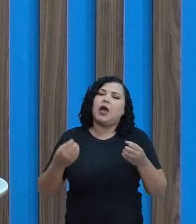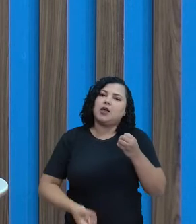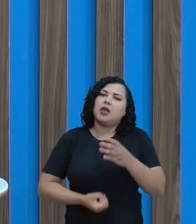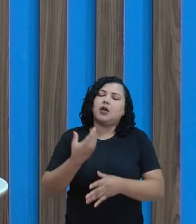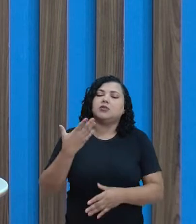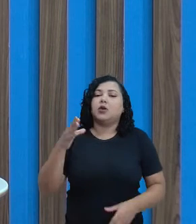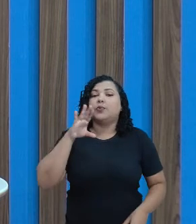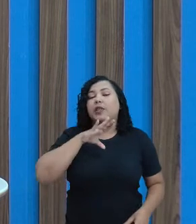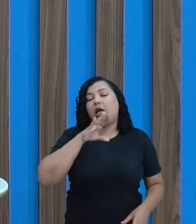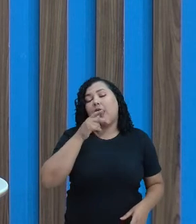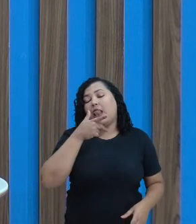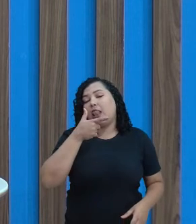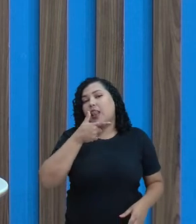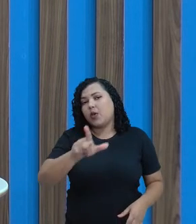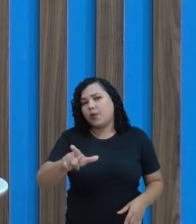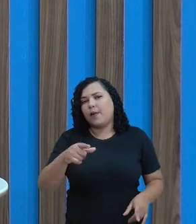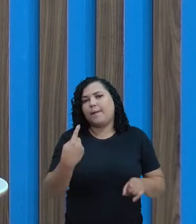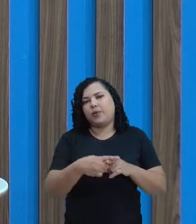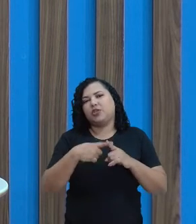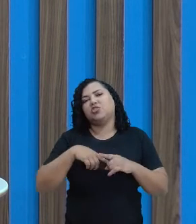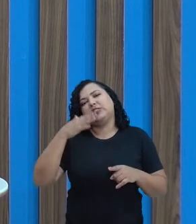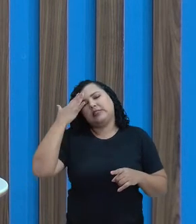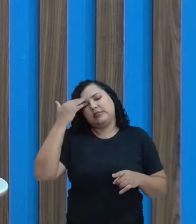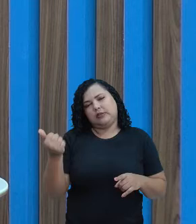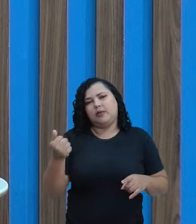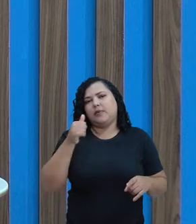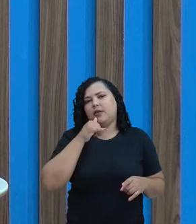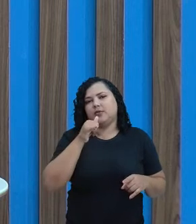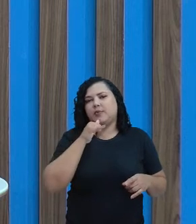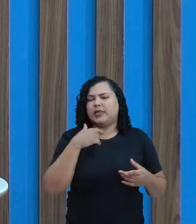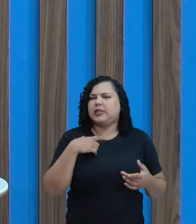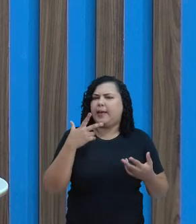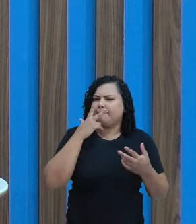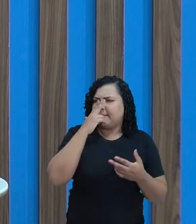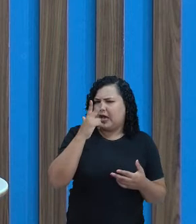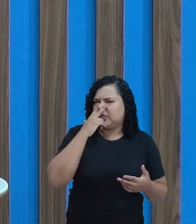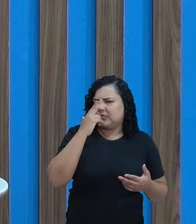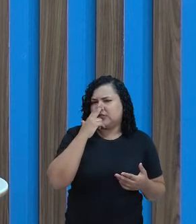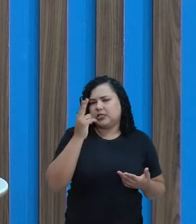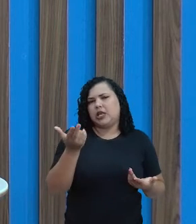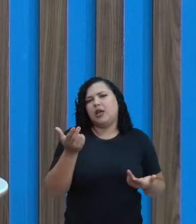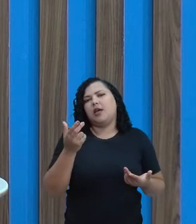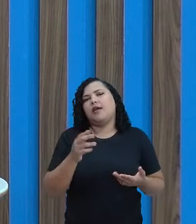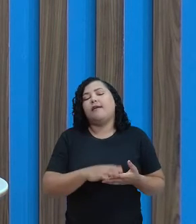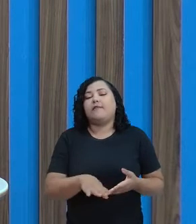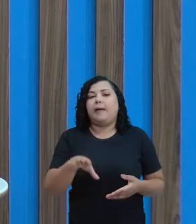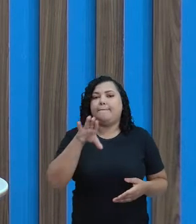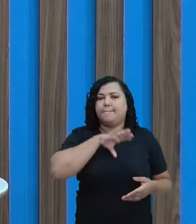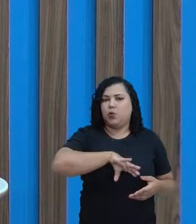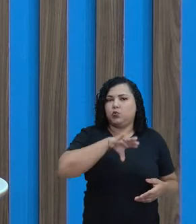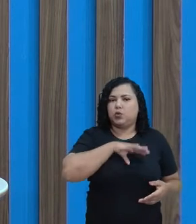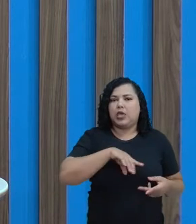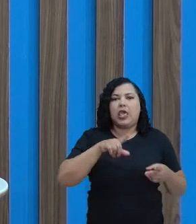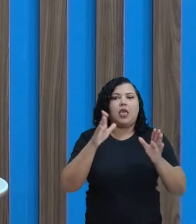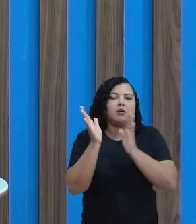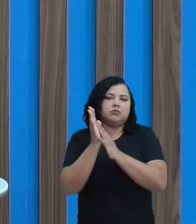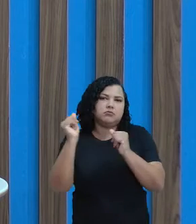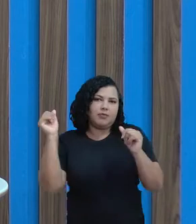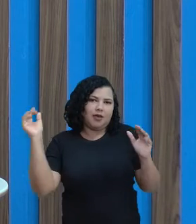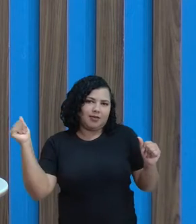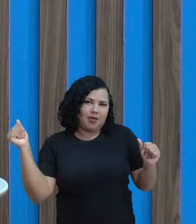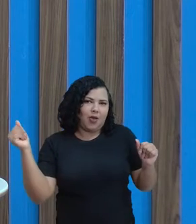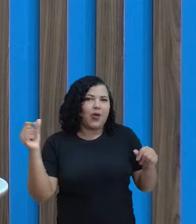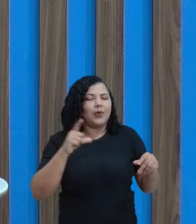as línguas irmãs, né? Porque a gente sabe que há semelhanças, por exemplo, entre falar português e falar espanhol,